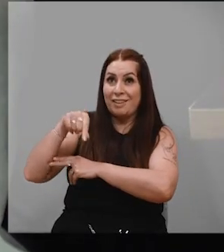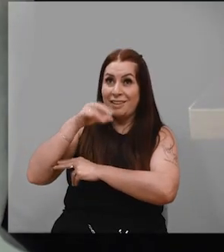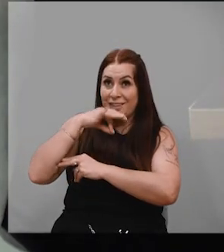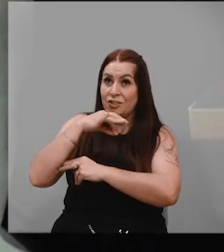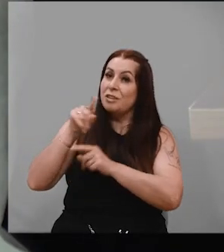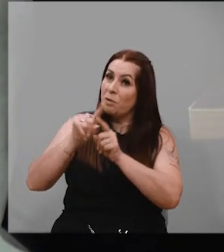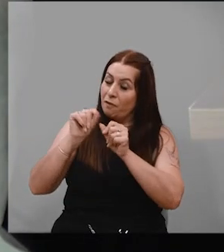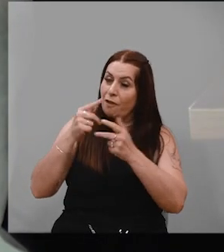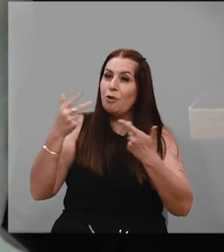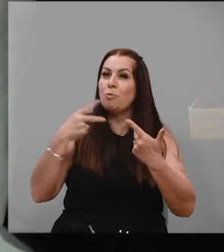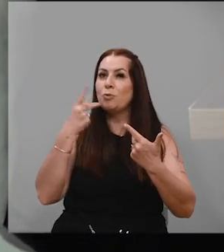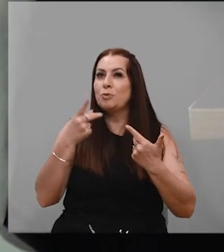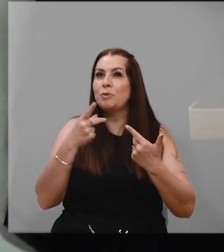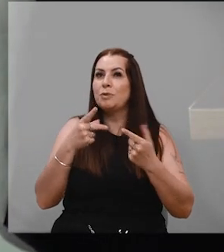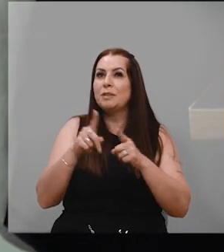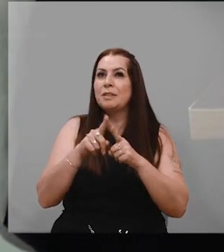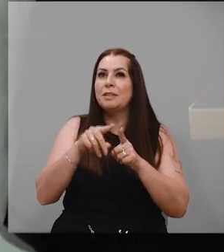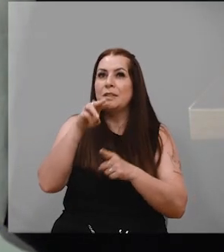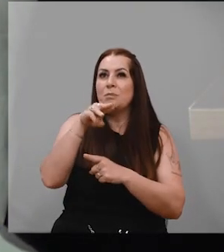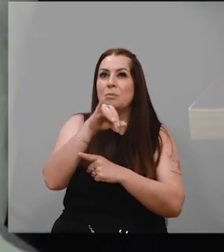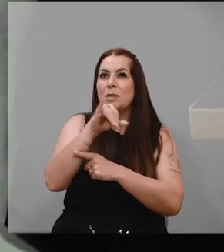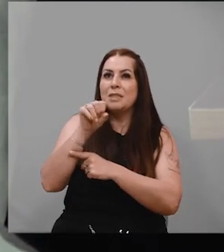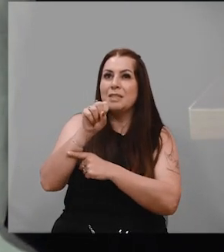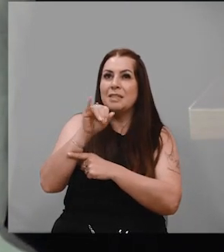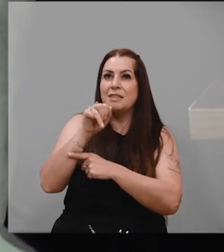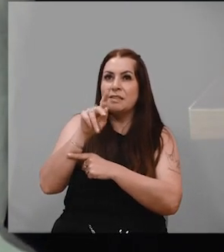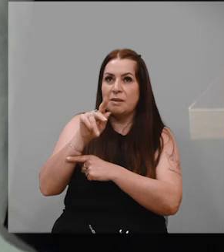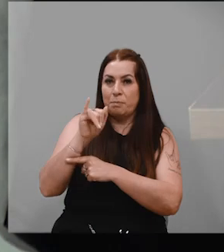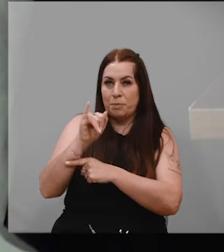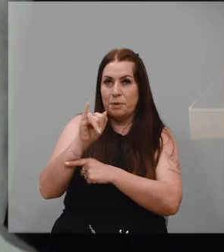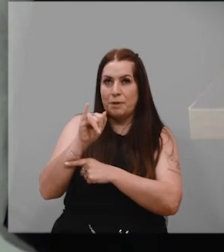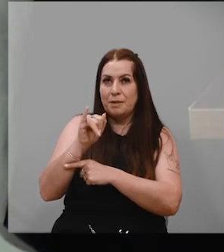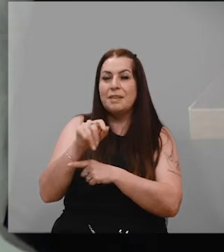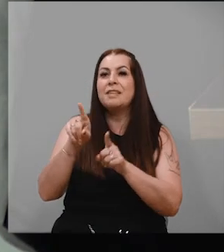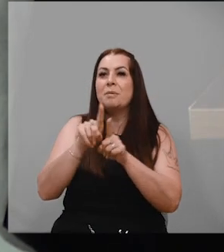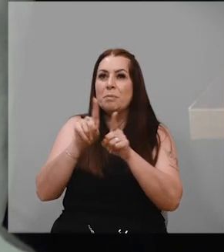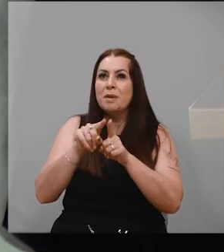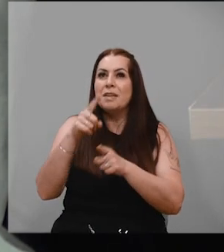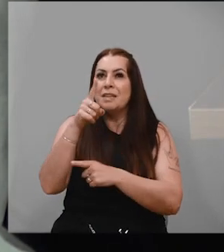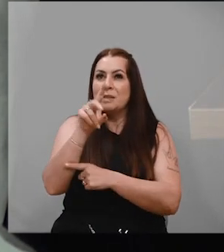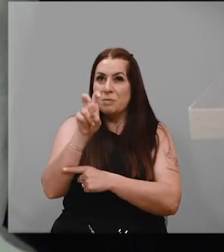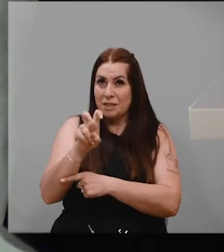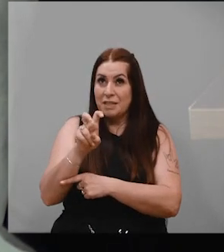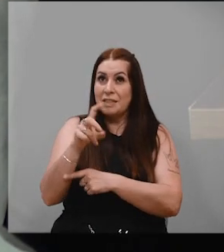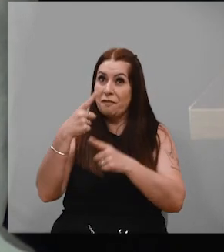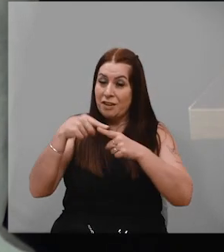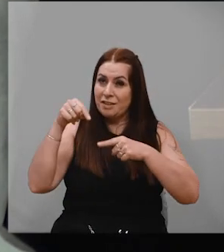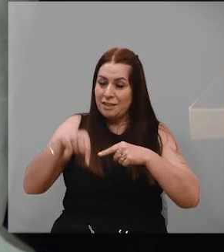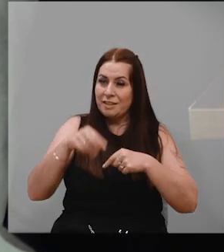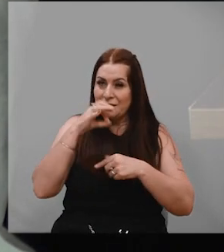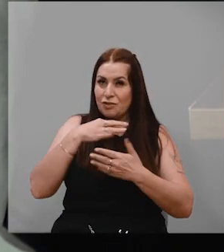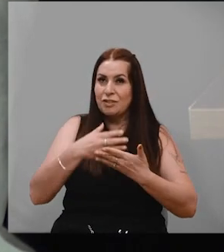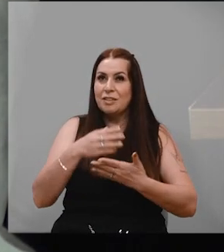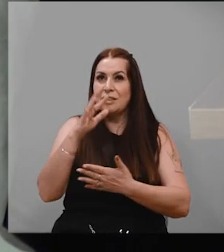falamos sobre o Mississippi Delta Blues Festival, que esteve na sua 15ª edição. Fábio esteve por lá.